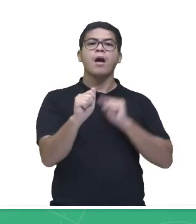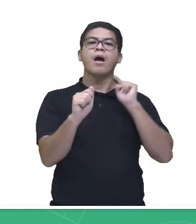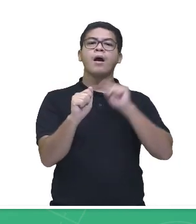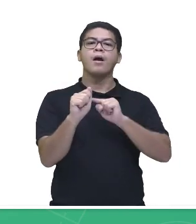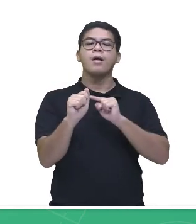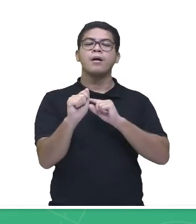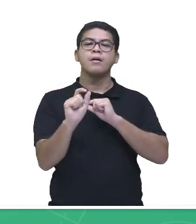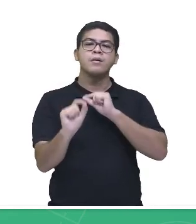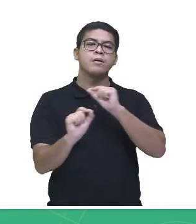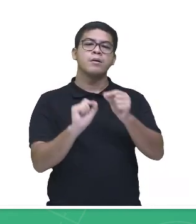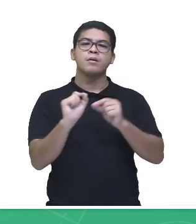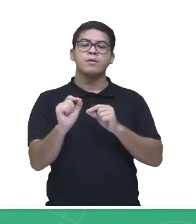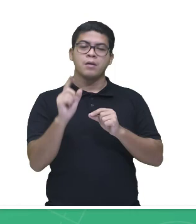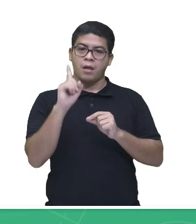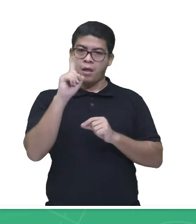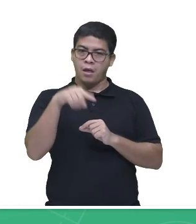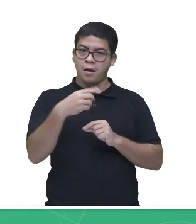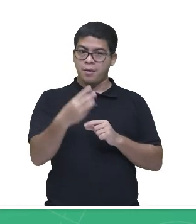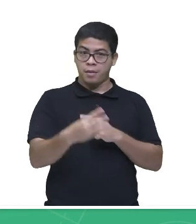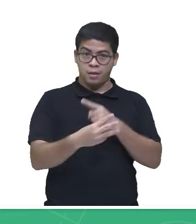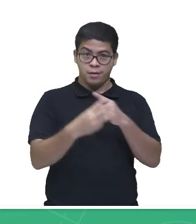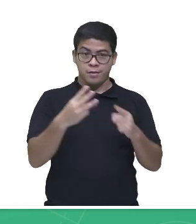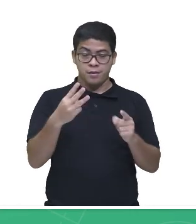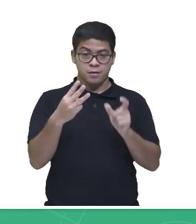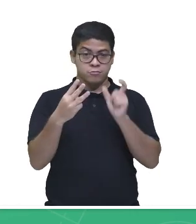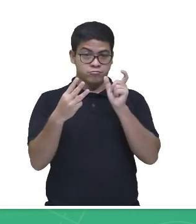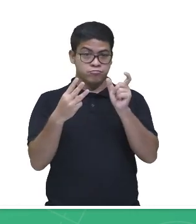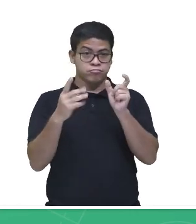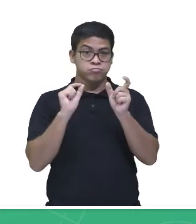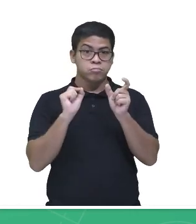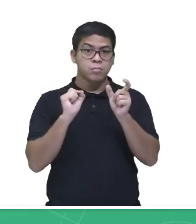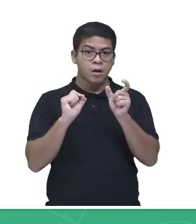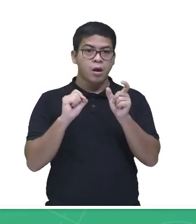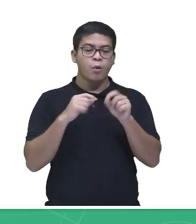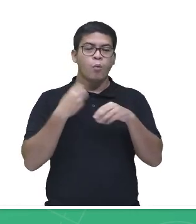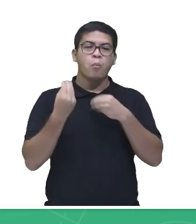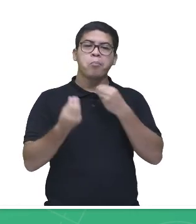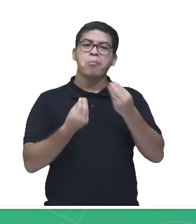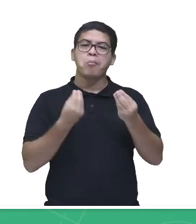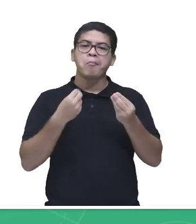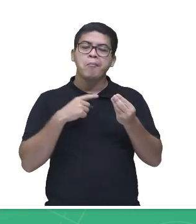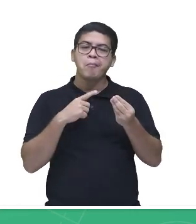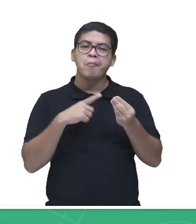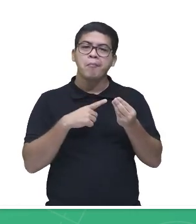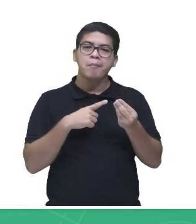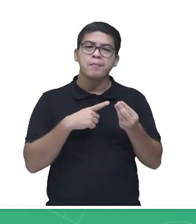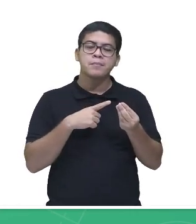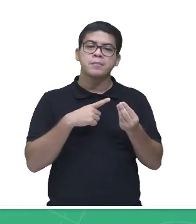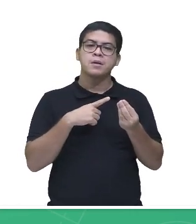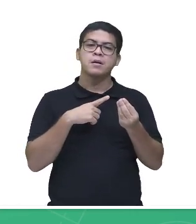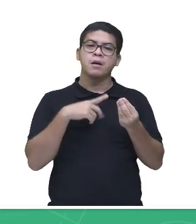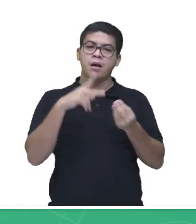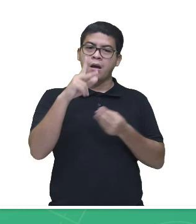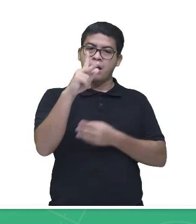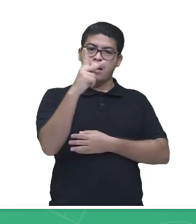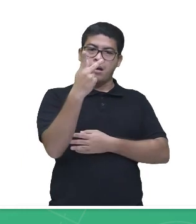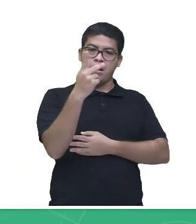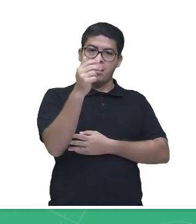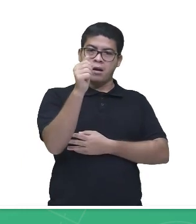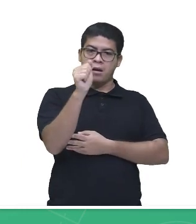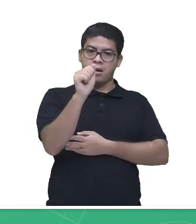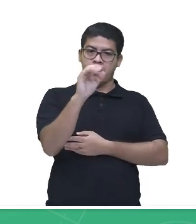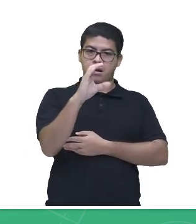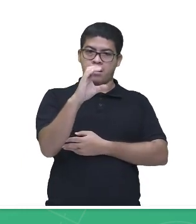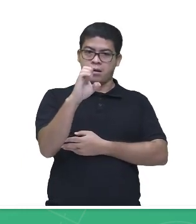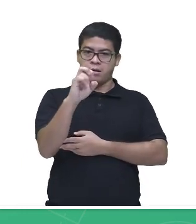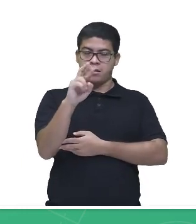terceira pessoa de singular, não é não? Estou falando do calor lá da Espanha. Então o verbo a ser, este mês,